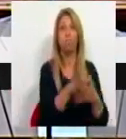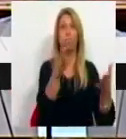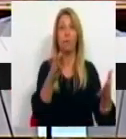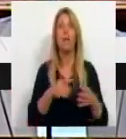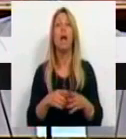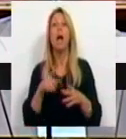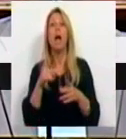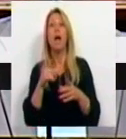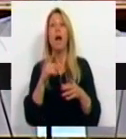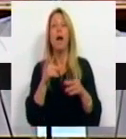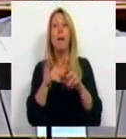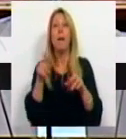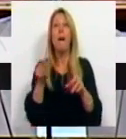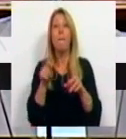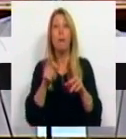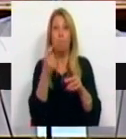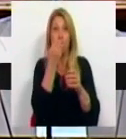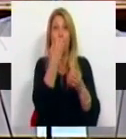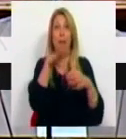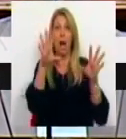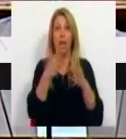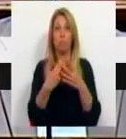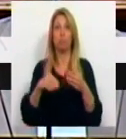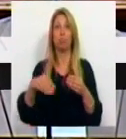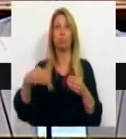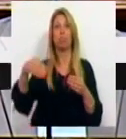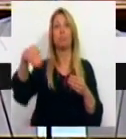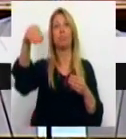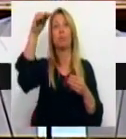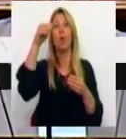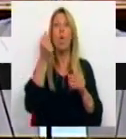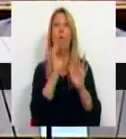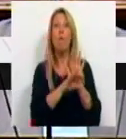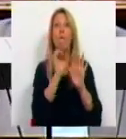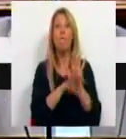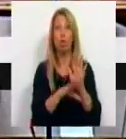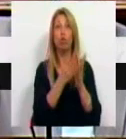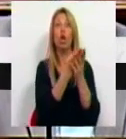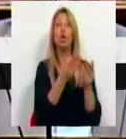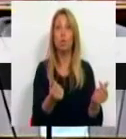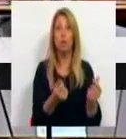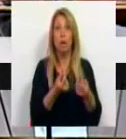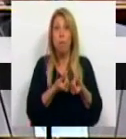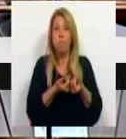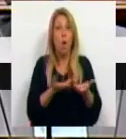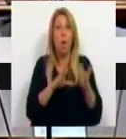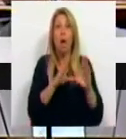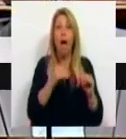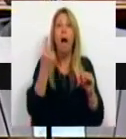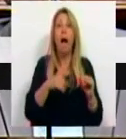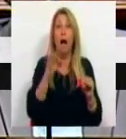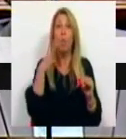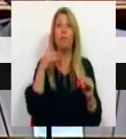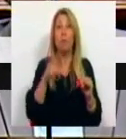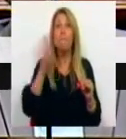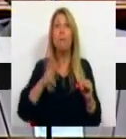2 anos, as perdas acumularam-se, o Fundo de Resolução está quase insolvente e tem lá 4 mil milhões de